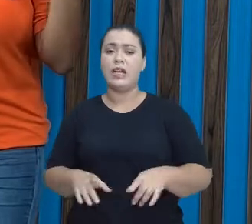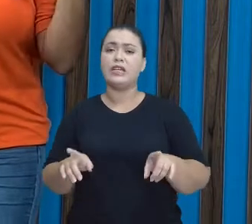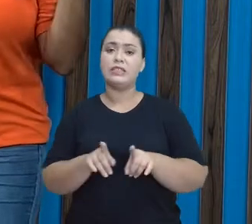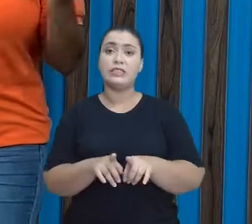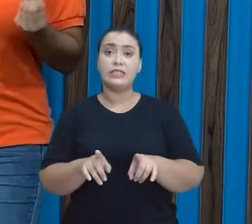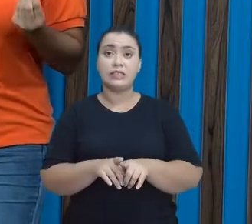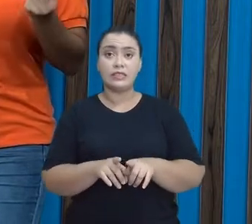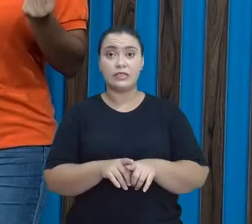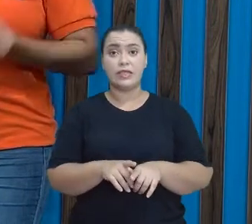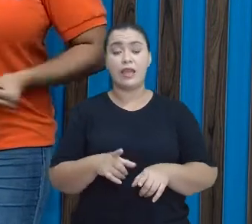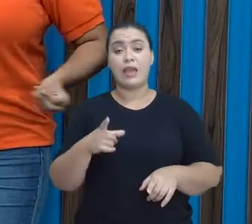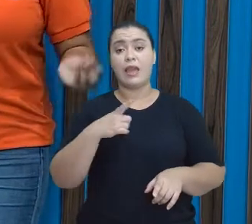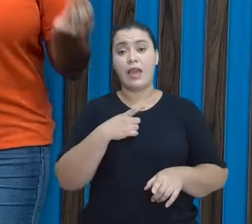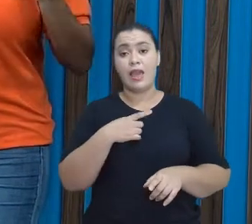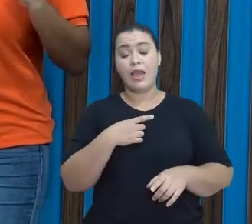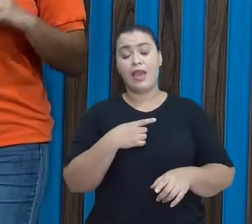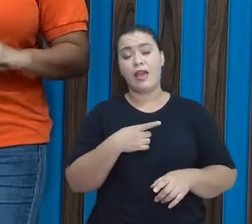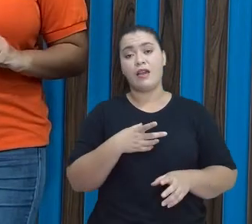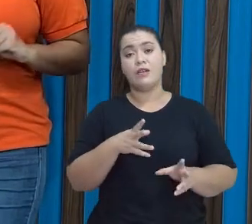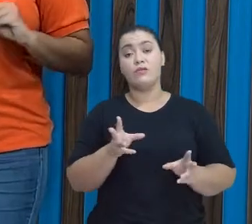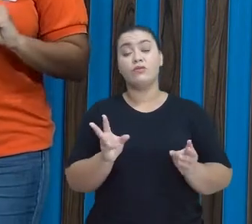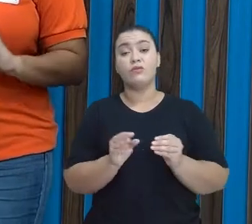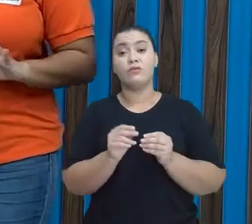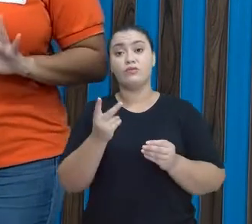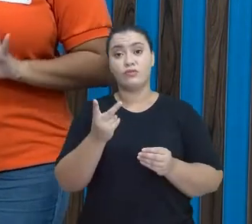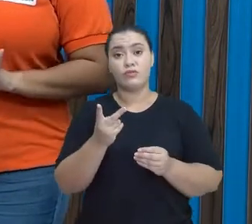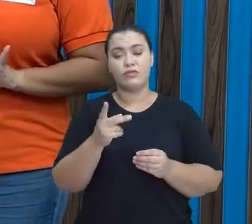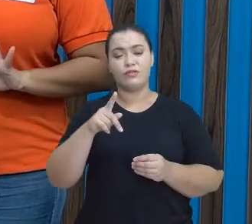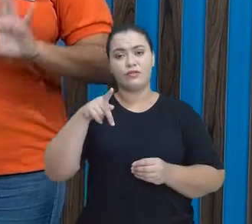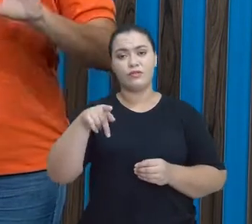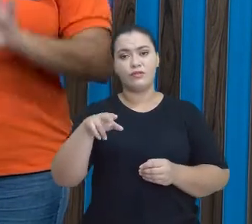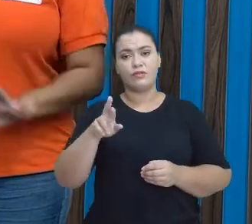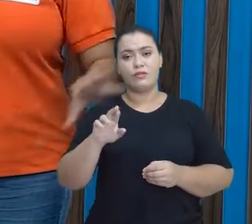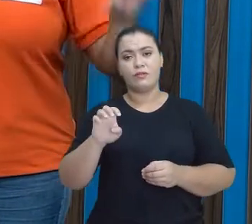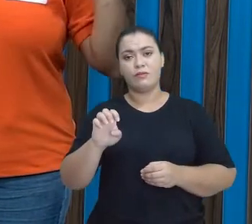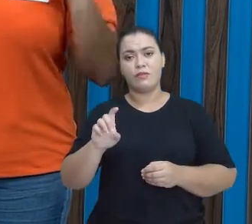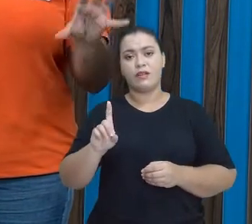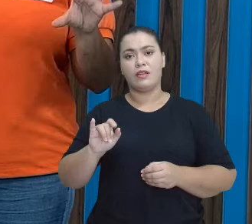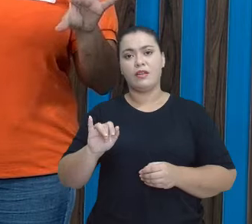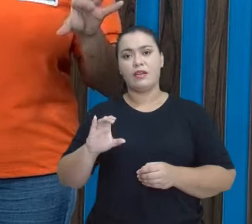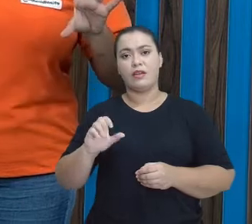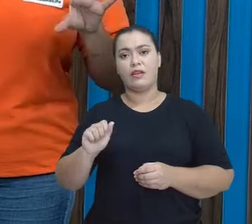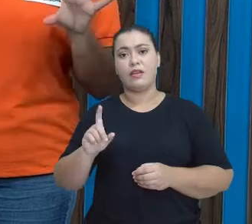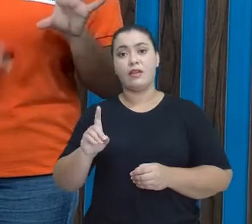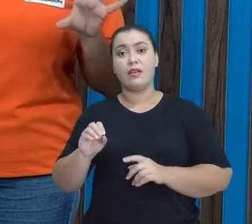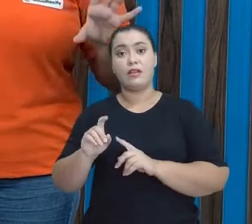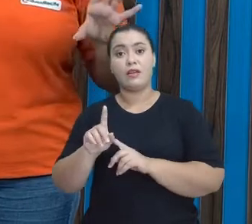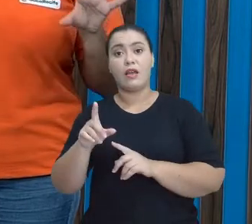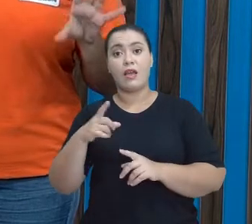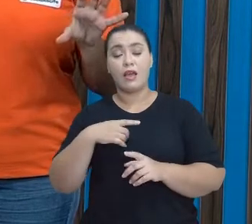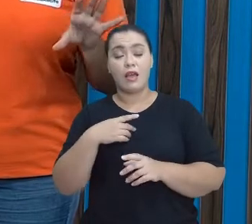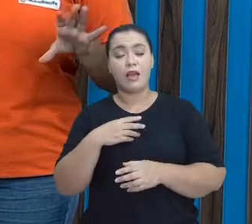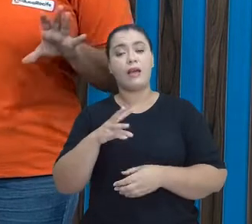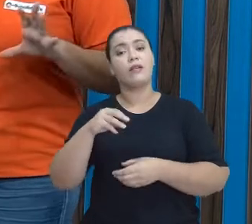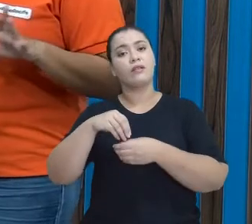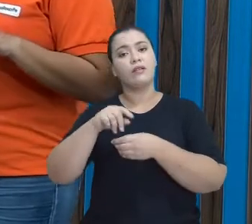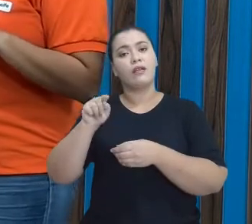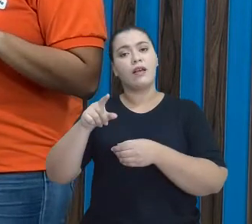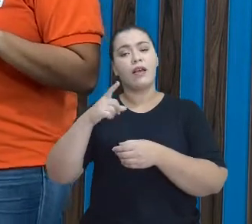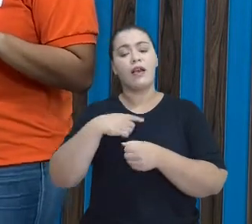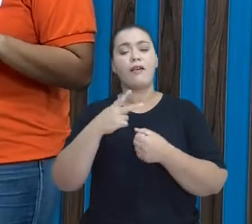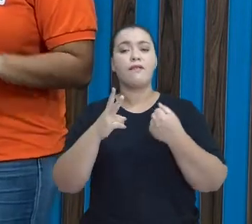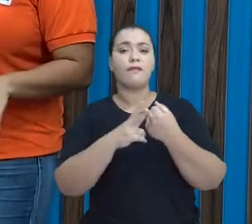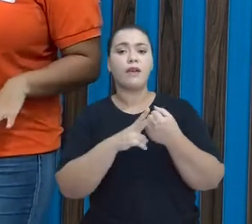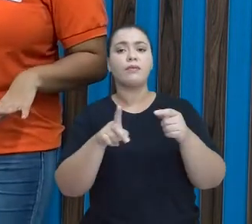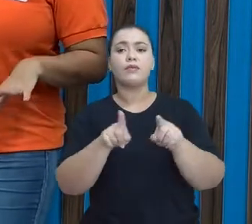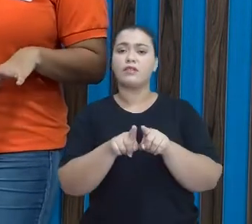predicado verbo nominal, que vai ser aquele predicado que vai ter um núcleo verbal e um núcleo nominal. Então, ó,